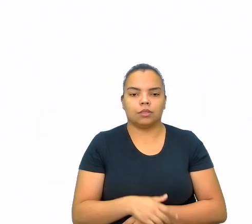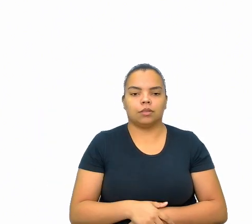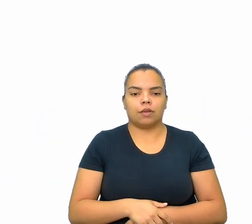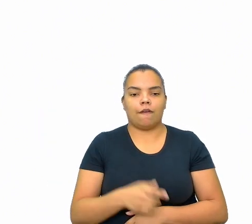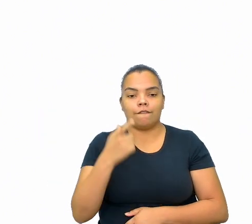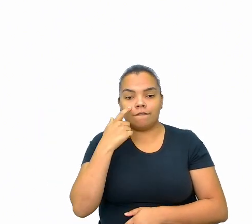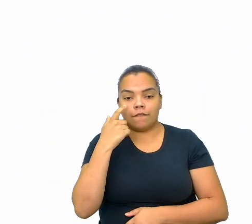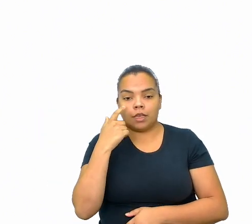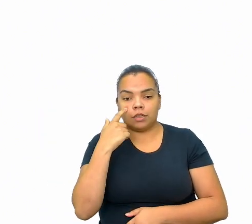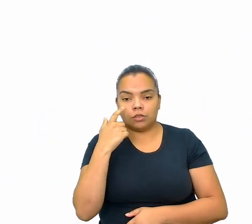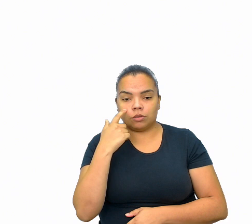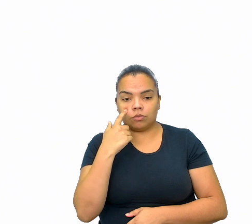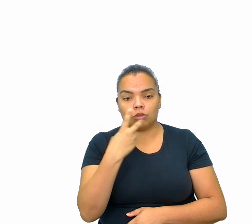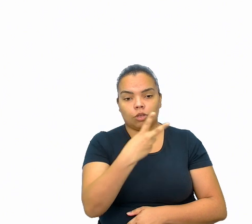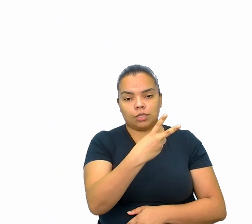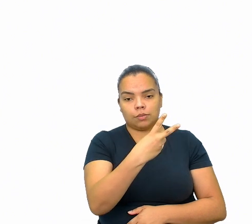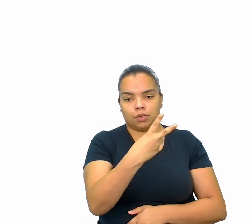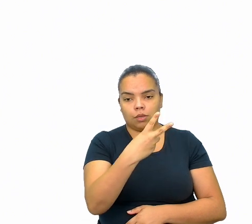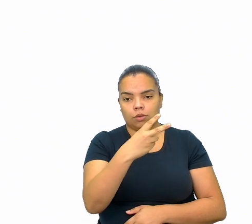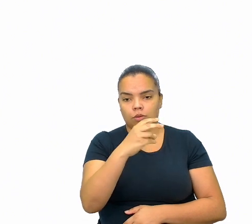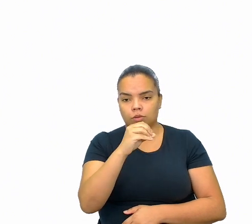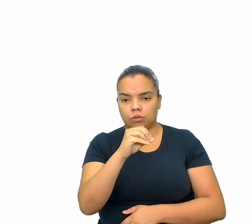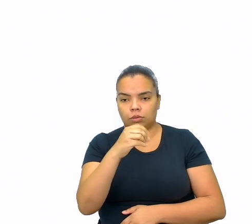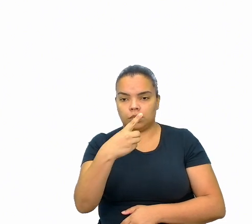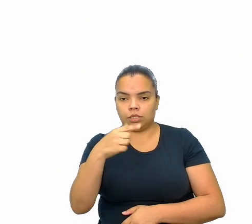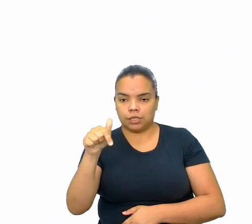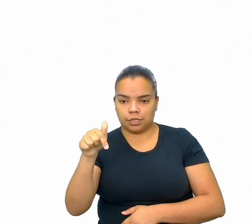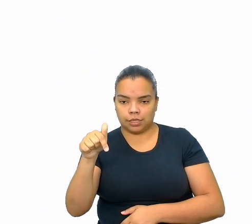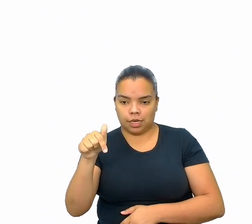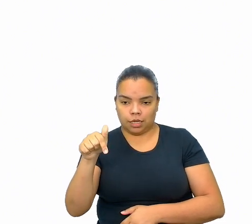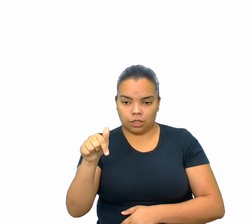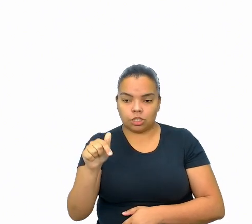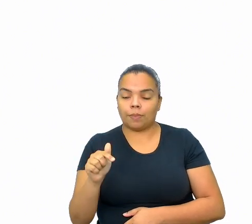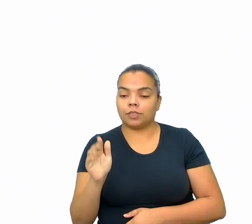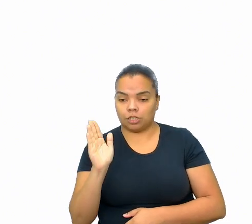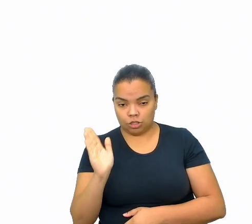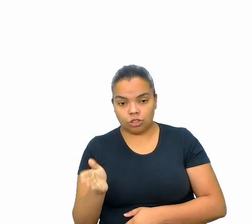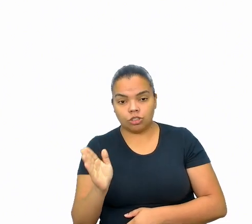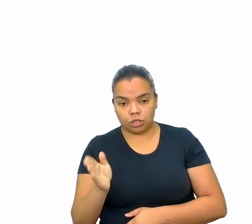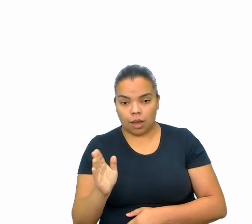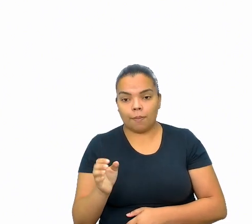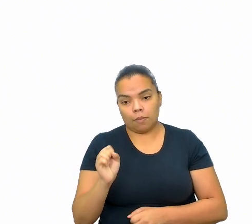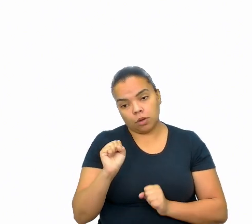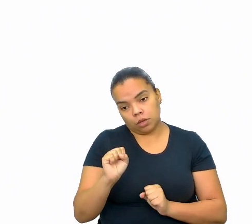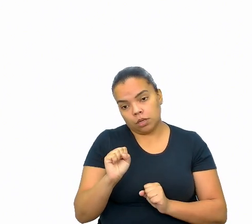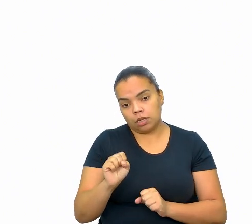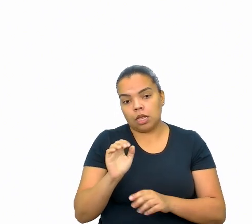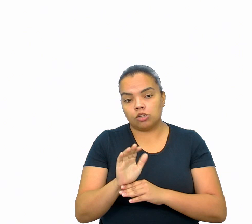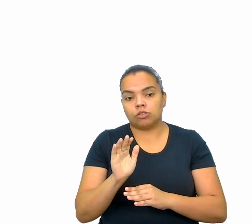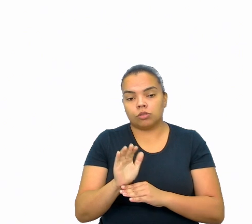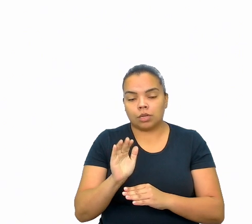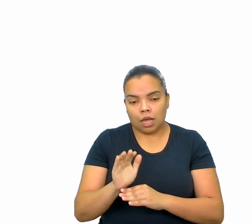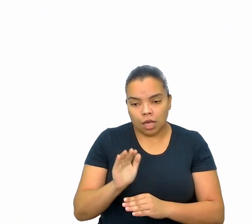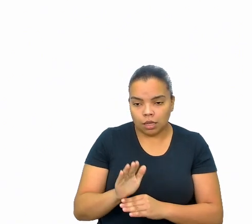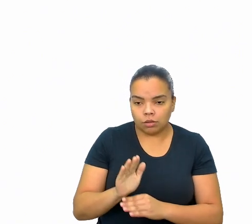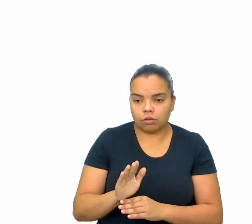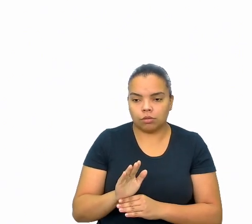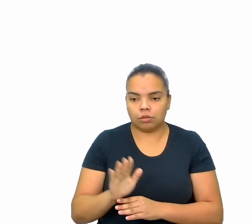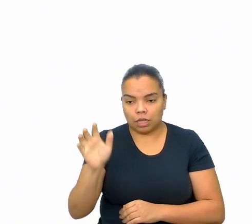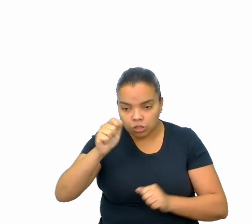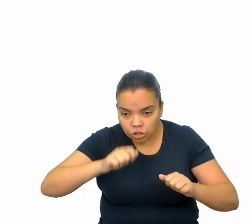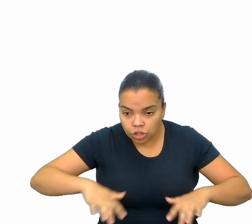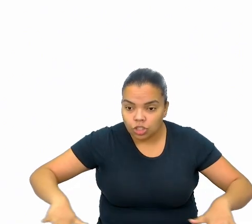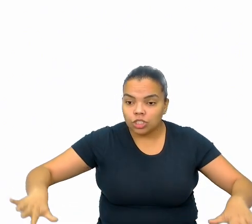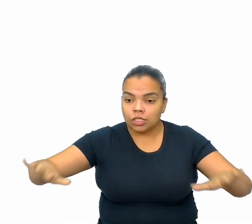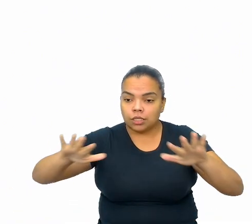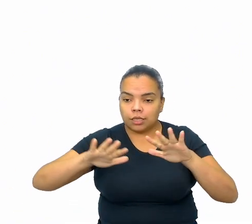aí o 2017. Apesar de ser um número que poderia ter ajudado ela na